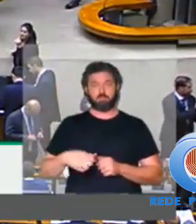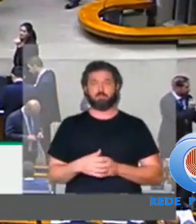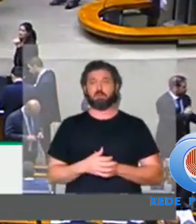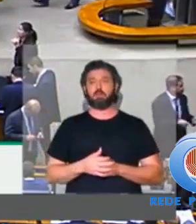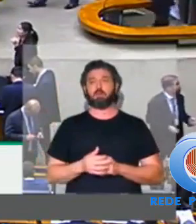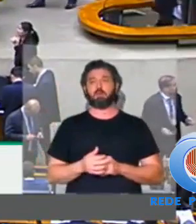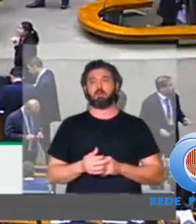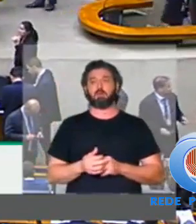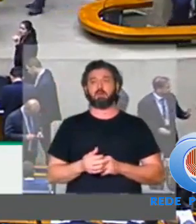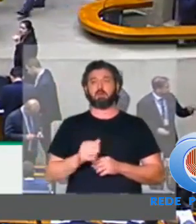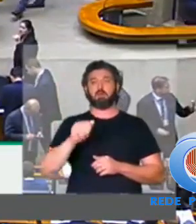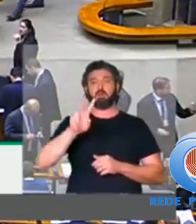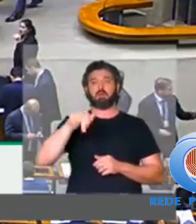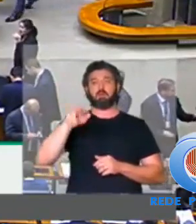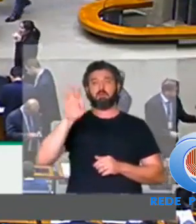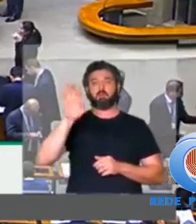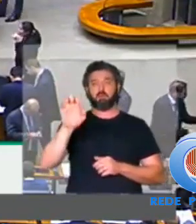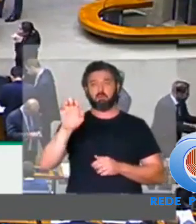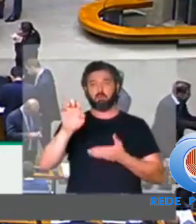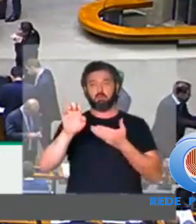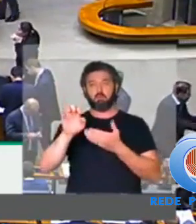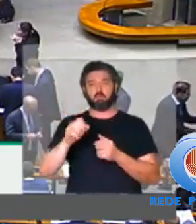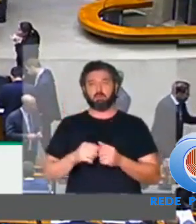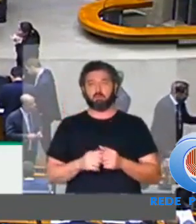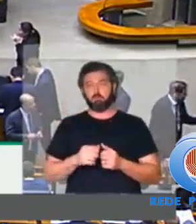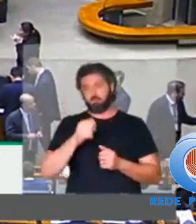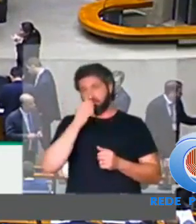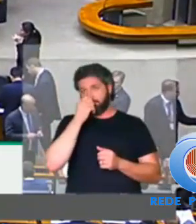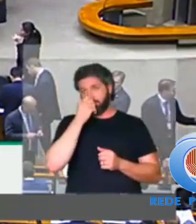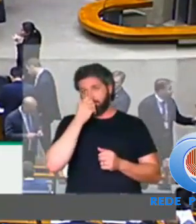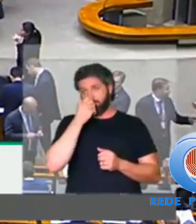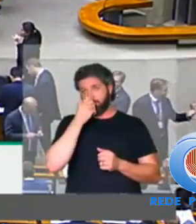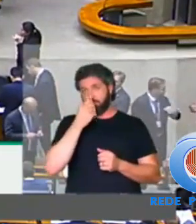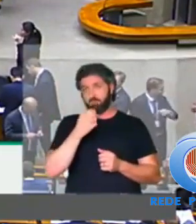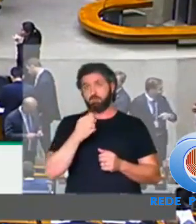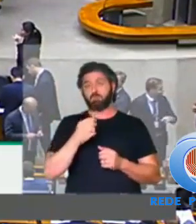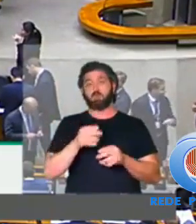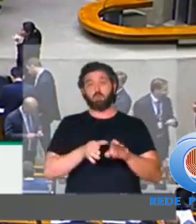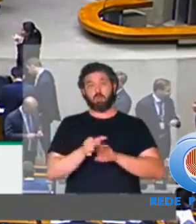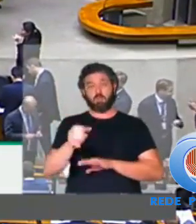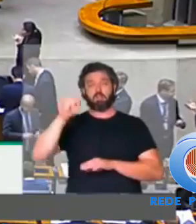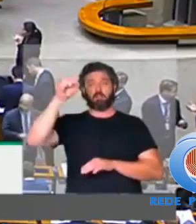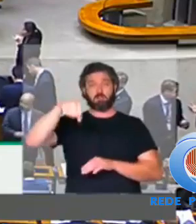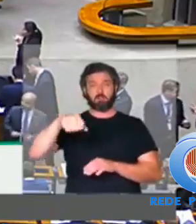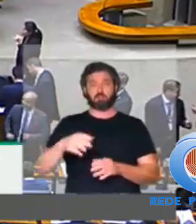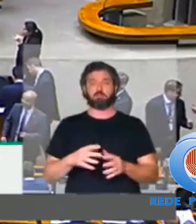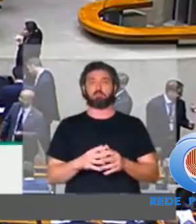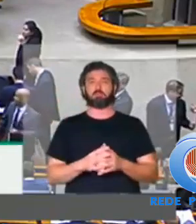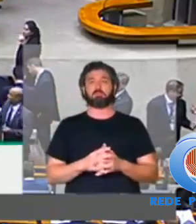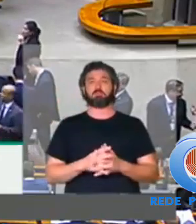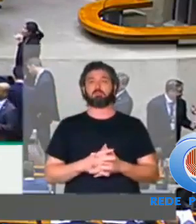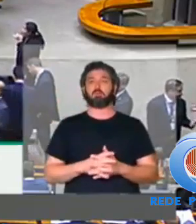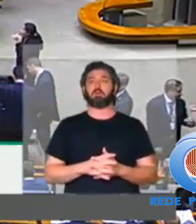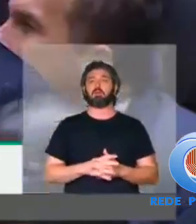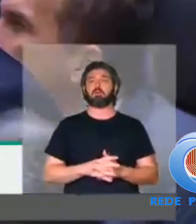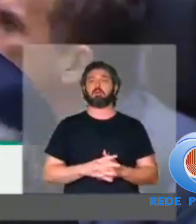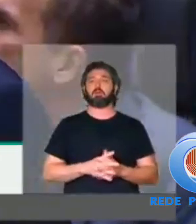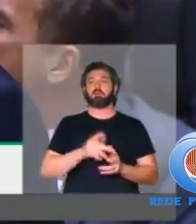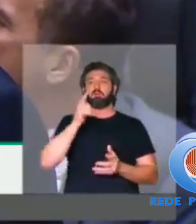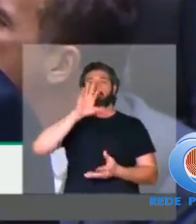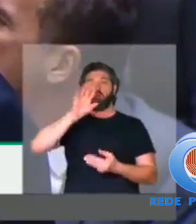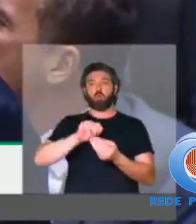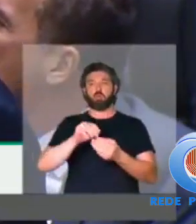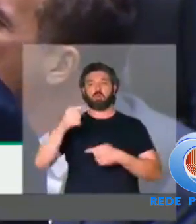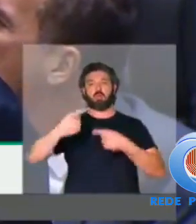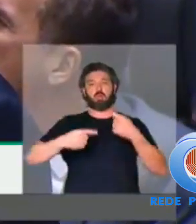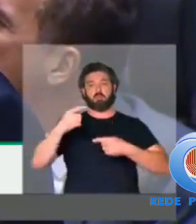presidente. Avante. O avante, presidente, encaminha a orientação do voto sim pela